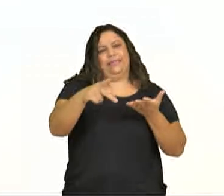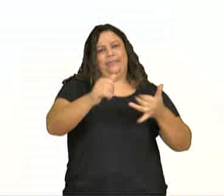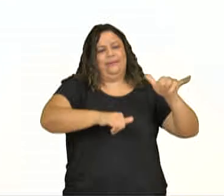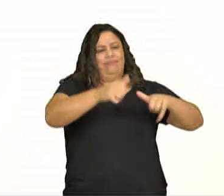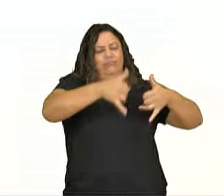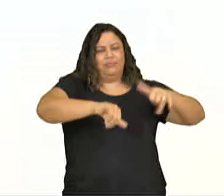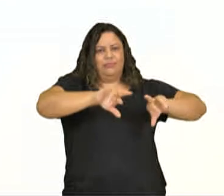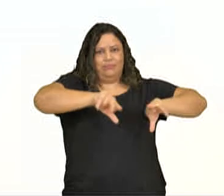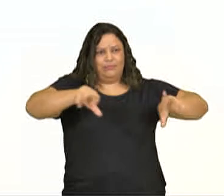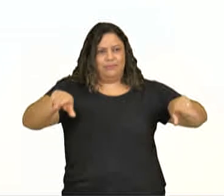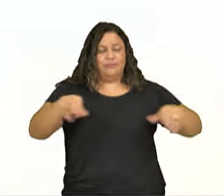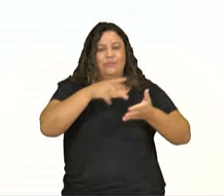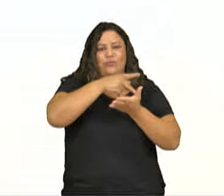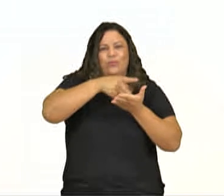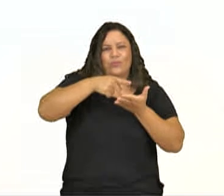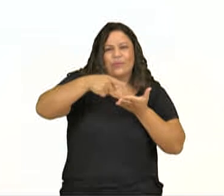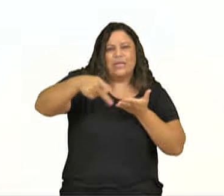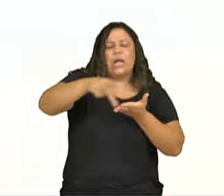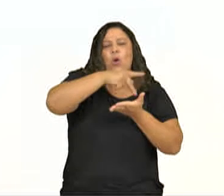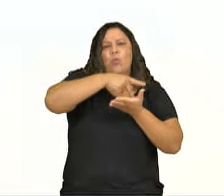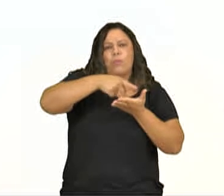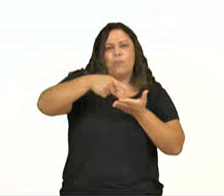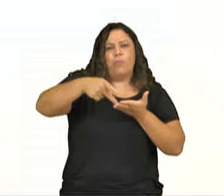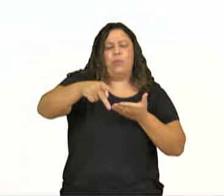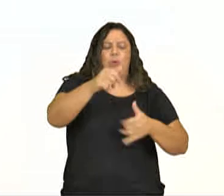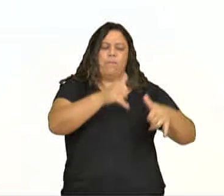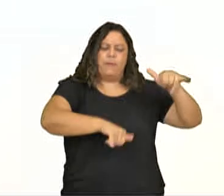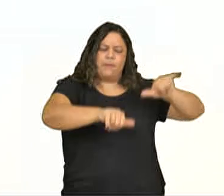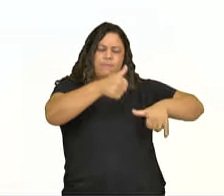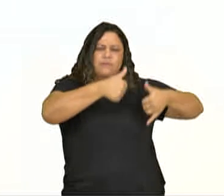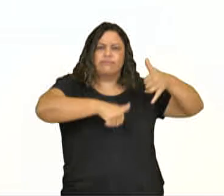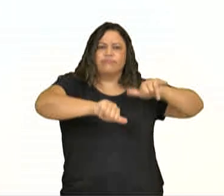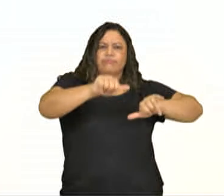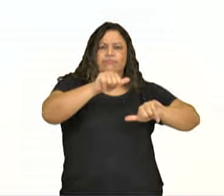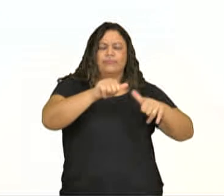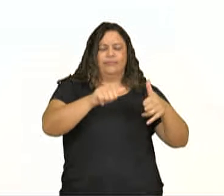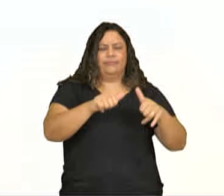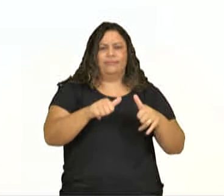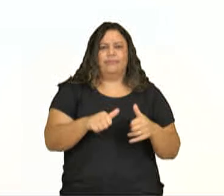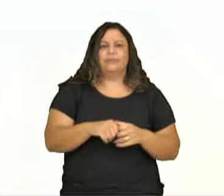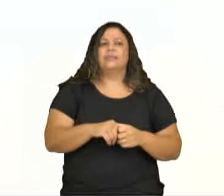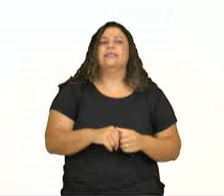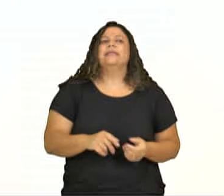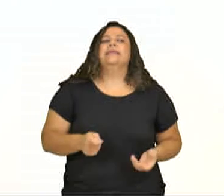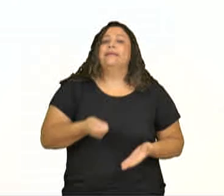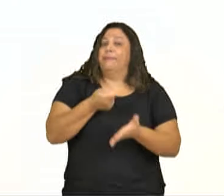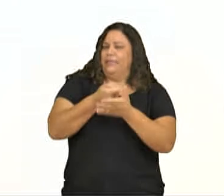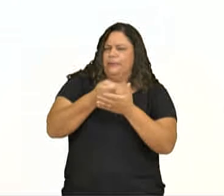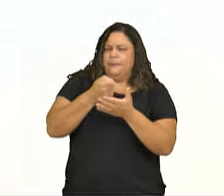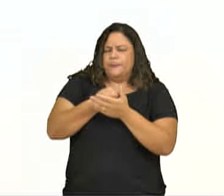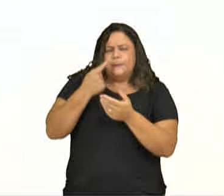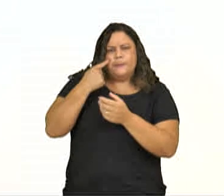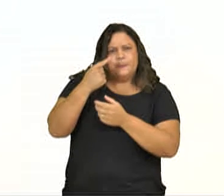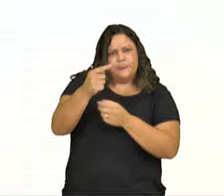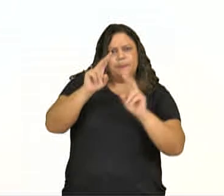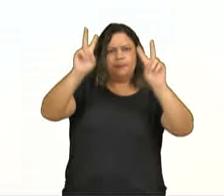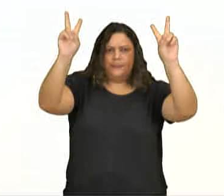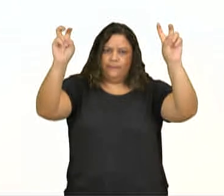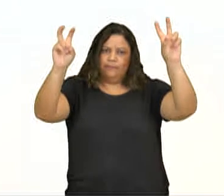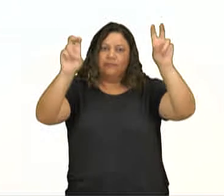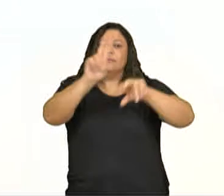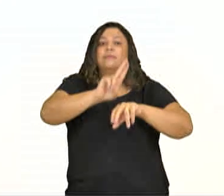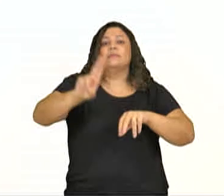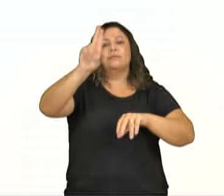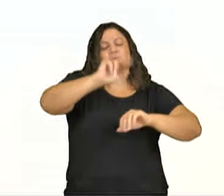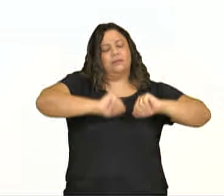à água que foi purificada por especificações altamente rigorosas, tá? E esse termo é comumente utilizado